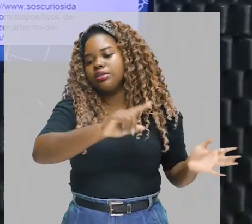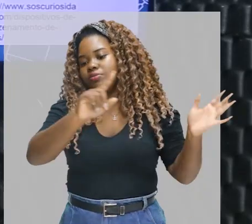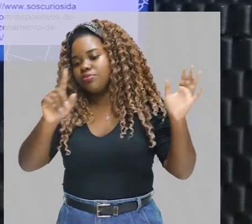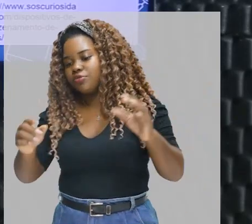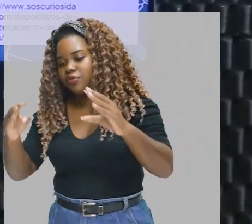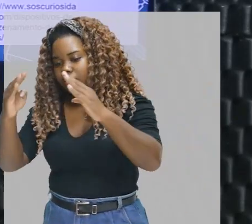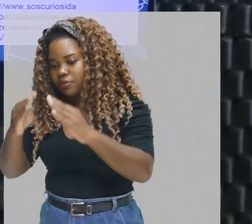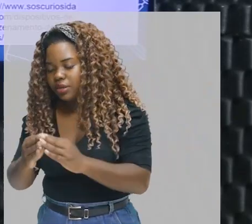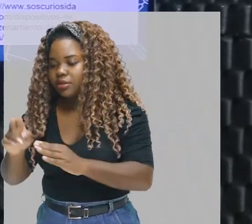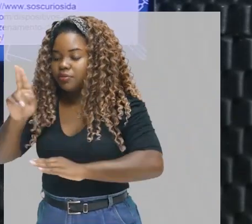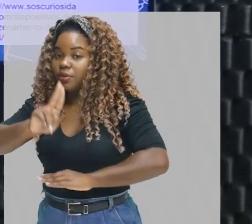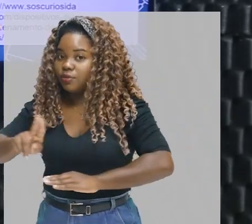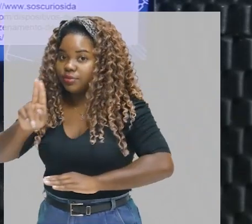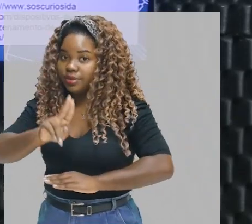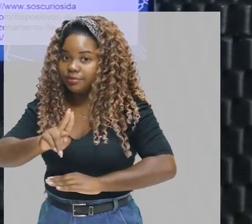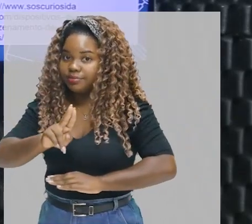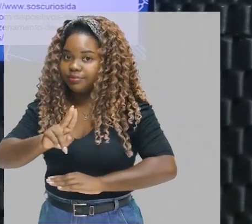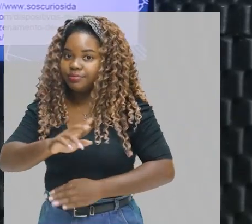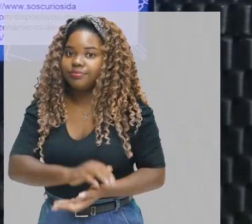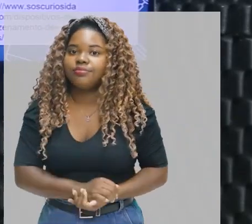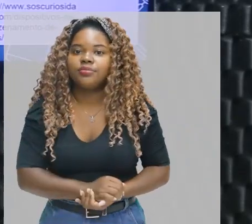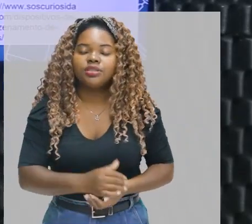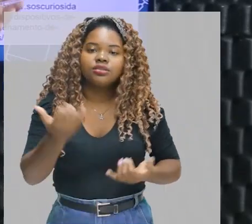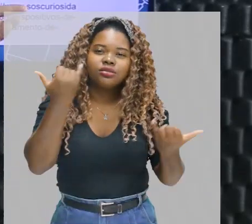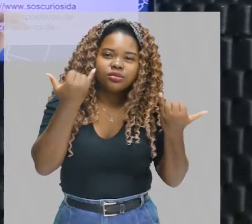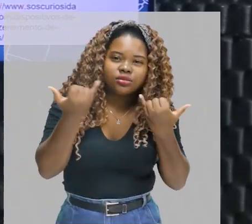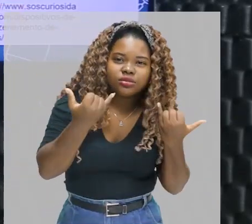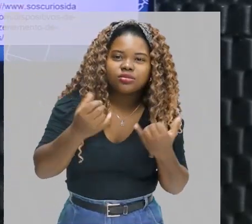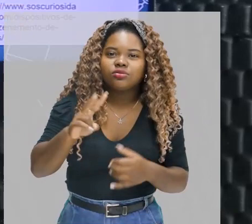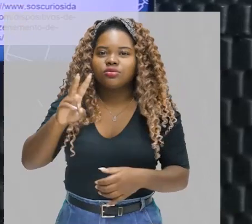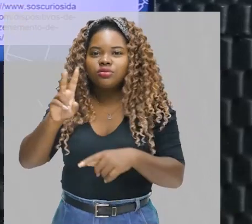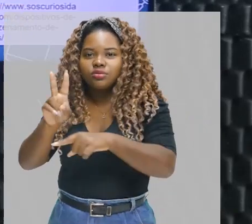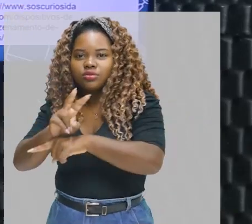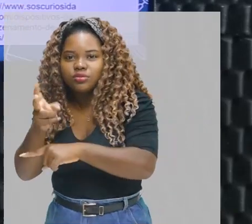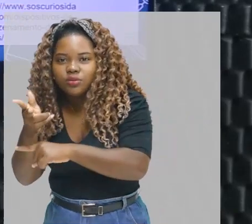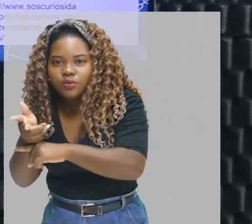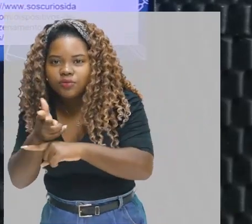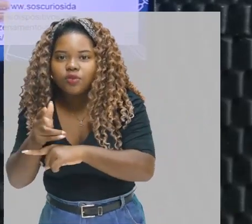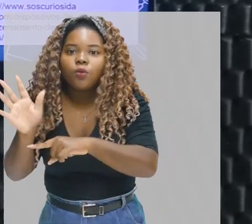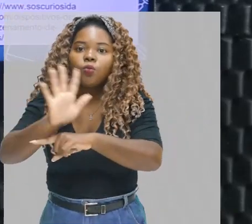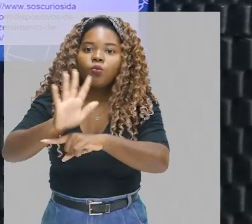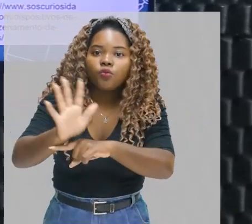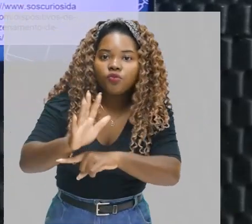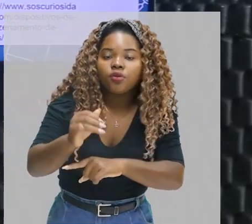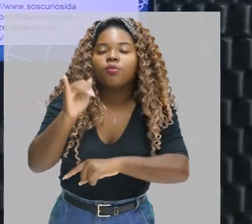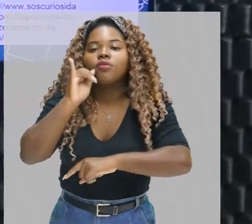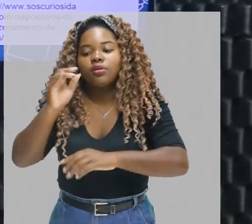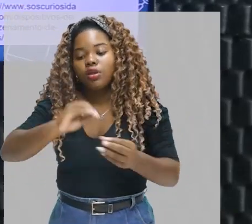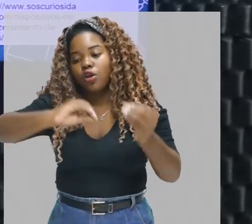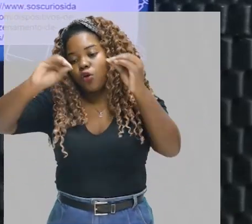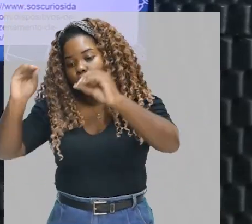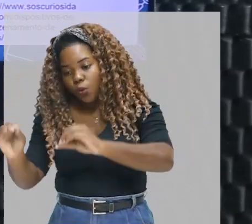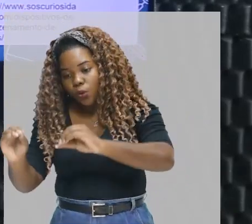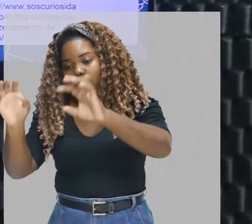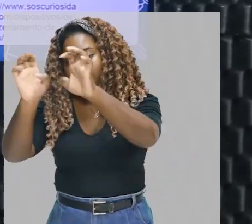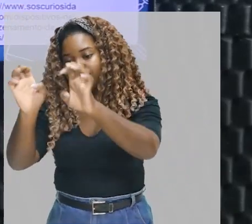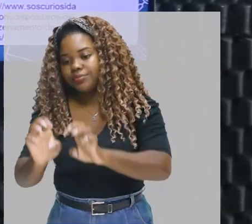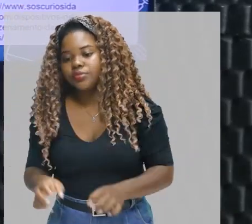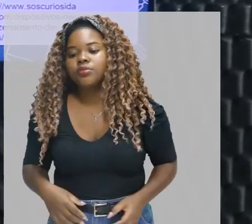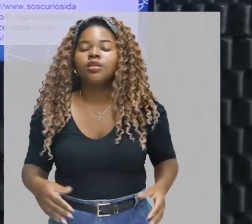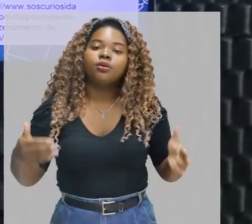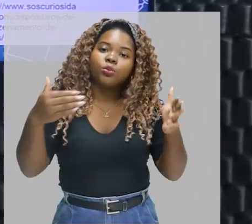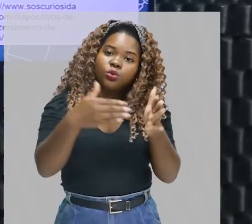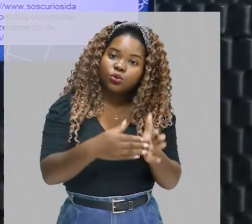anos, era informação em forma de vídeo, né, em filme, por exemplo, eram colocadas dentro dessas estruturas,